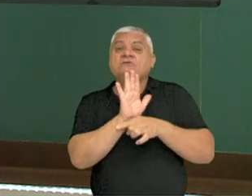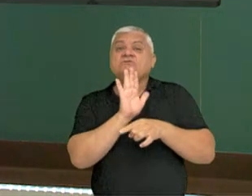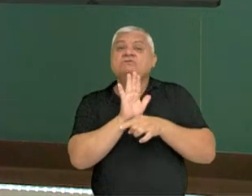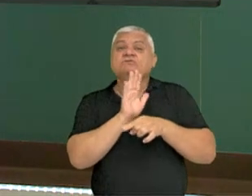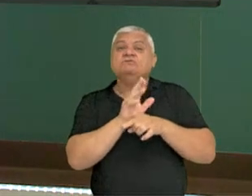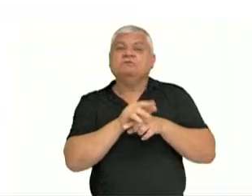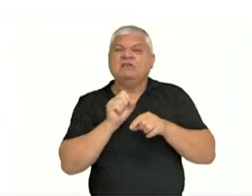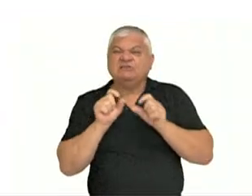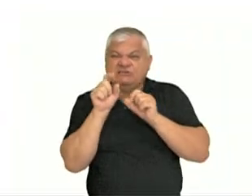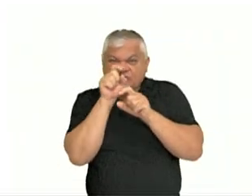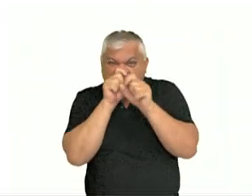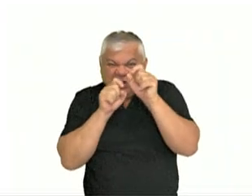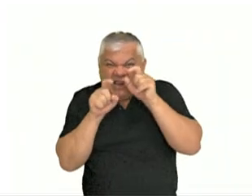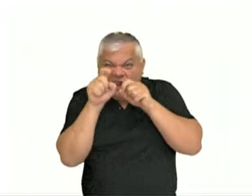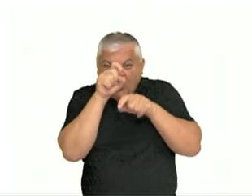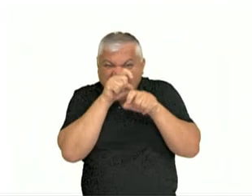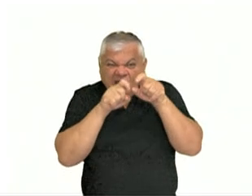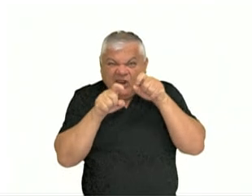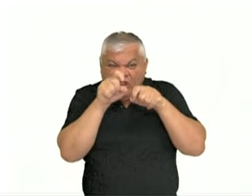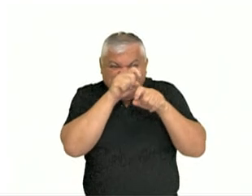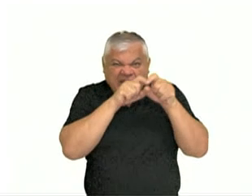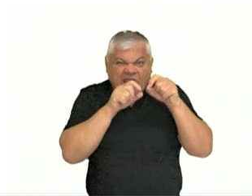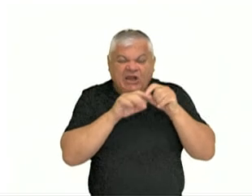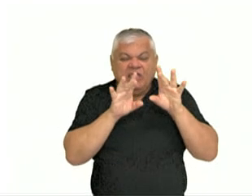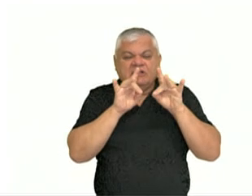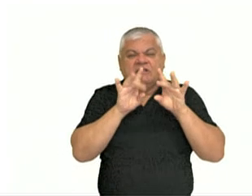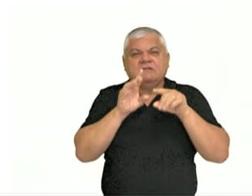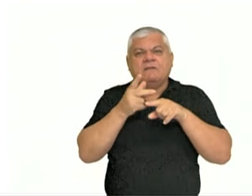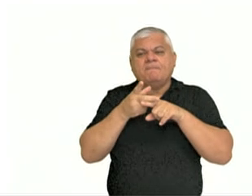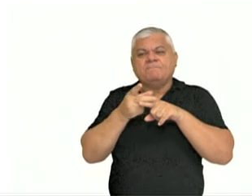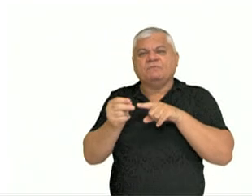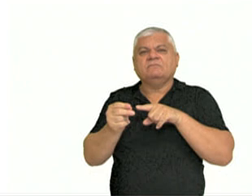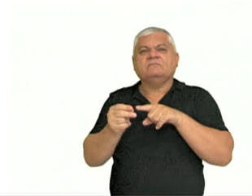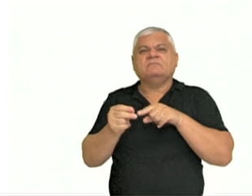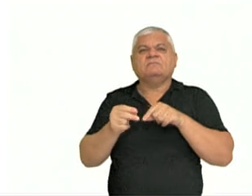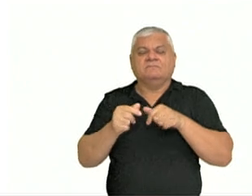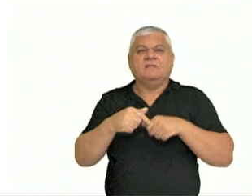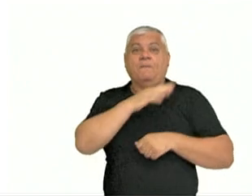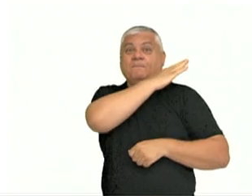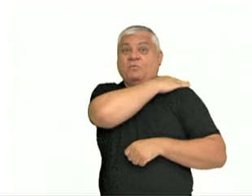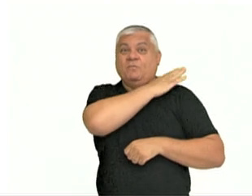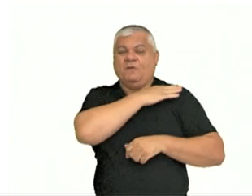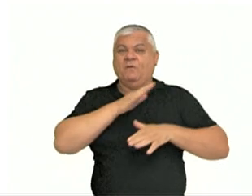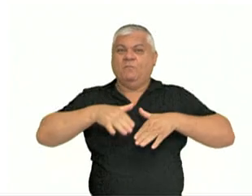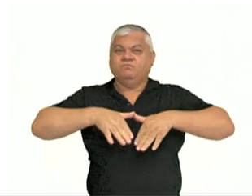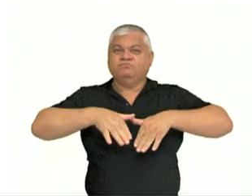entrada de micro-organismo lá nos nossos pulmões, beleza?